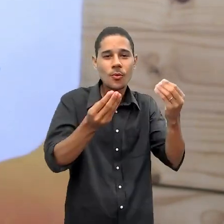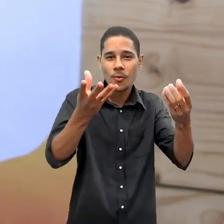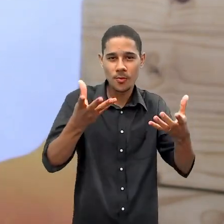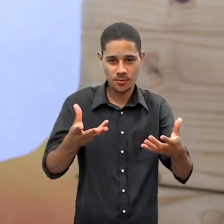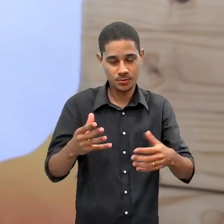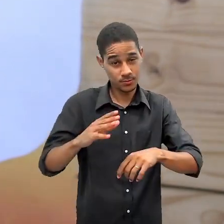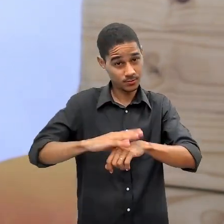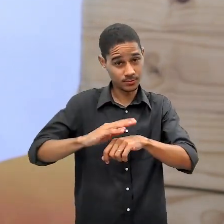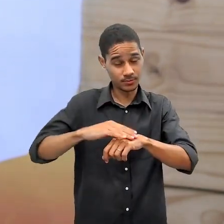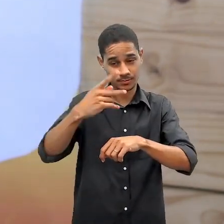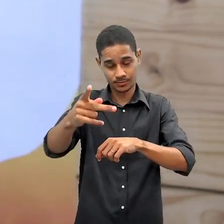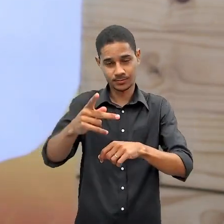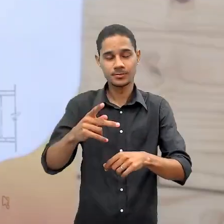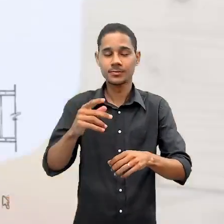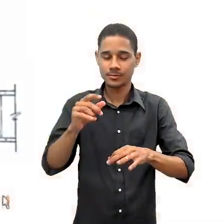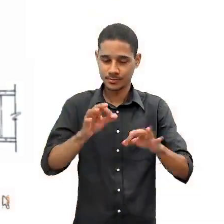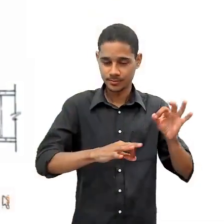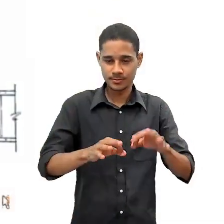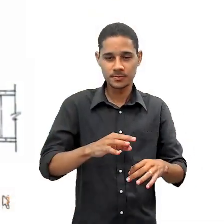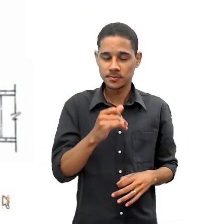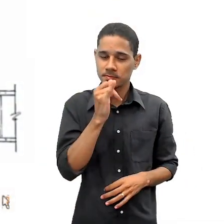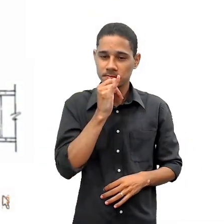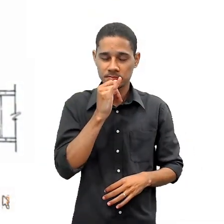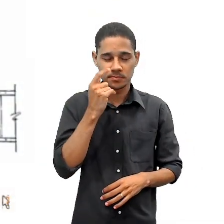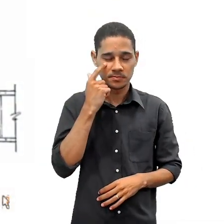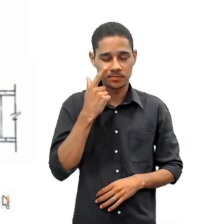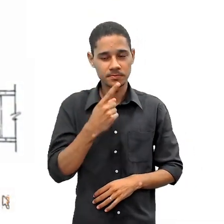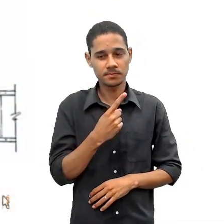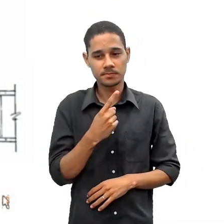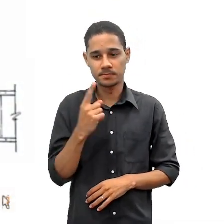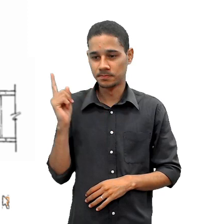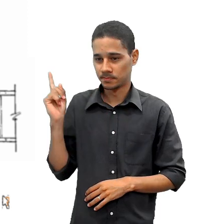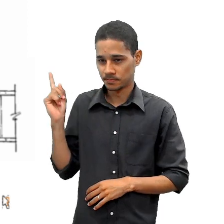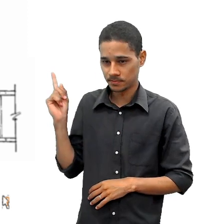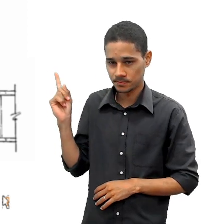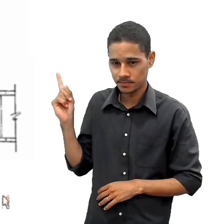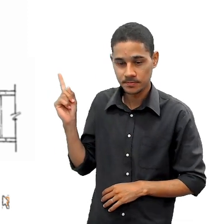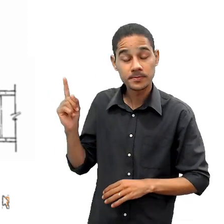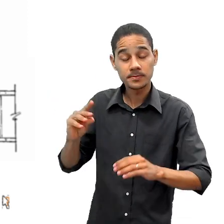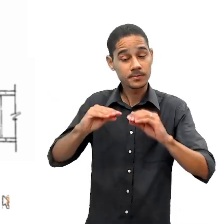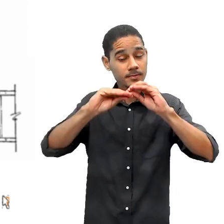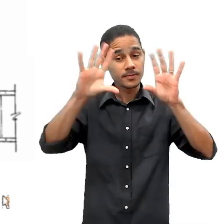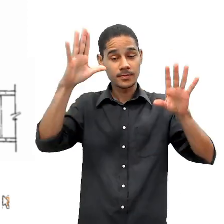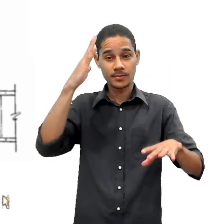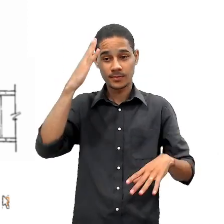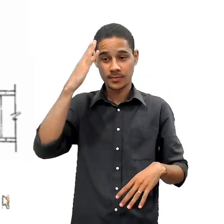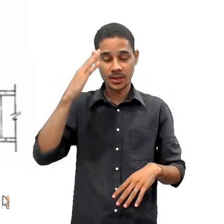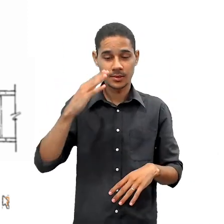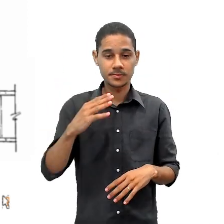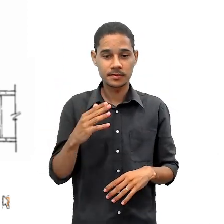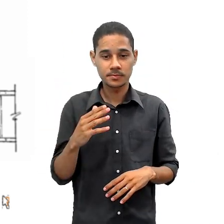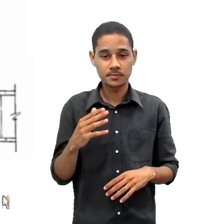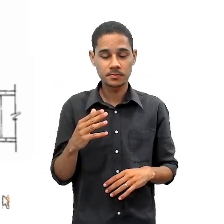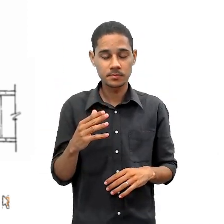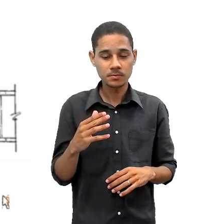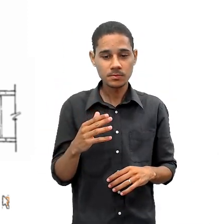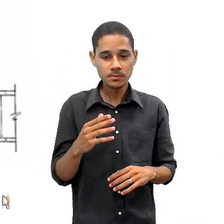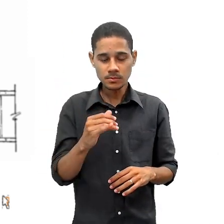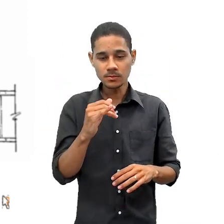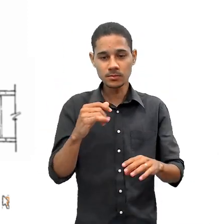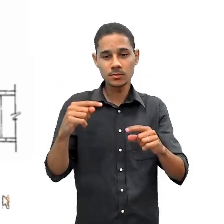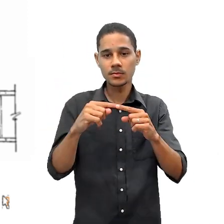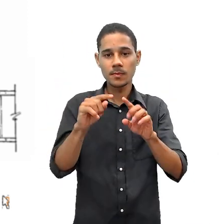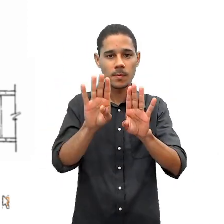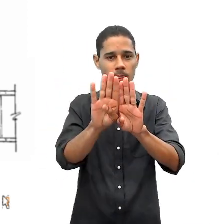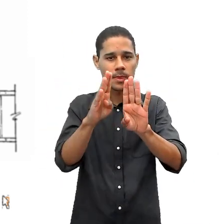espaço. Então, nós temos aqui um exemplo bastante claro, que é a questão de uma